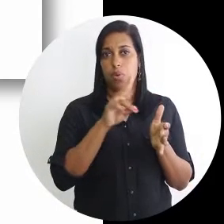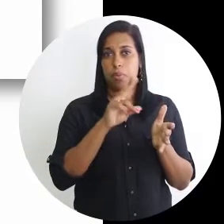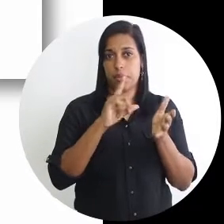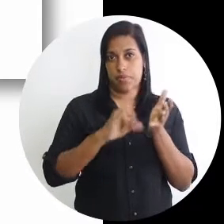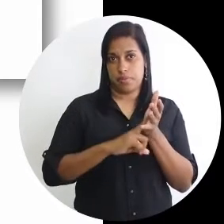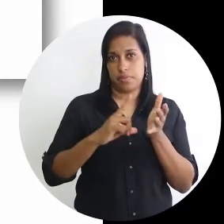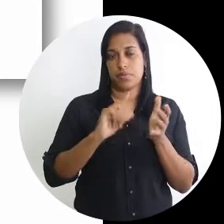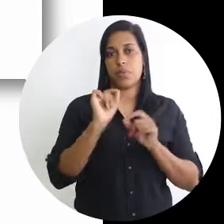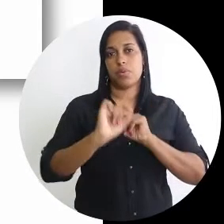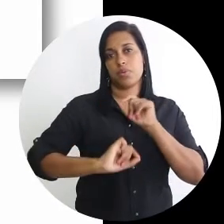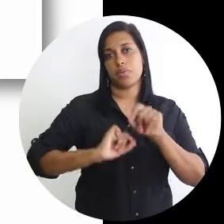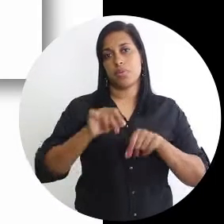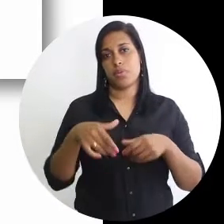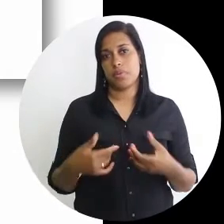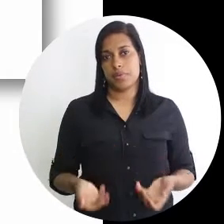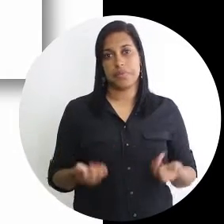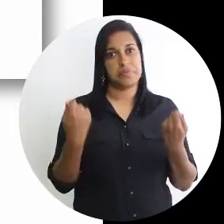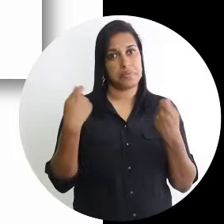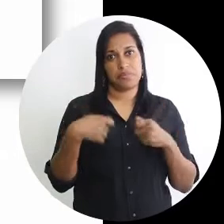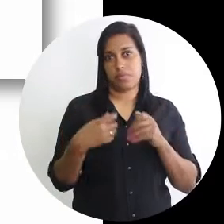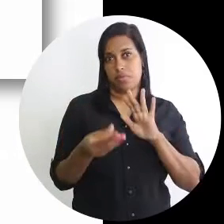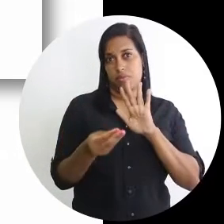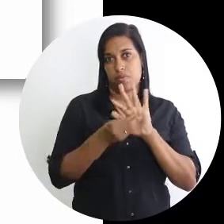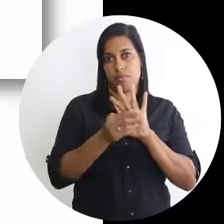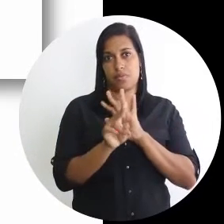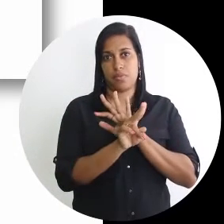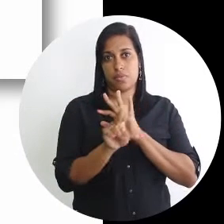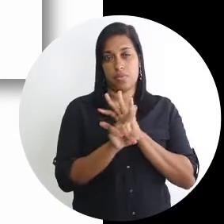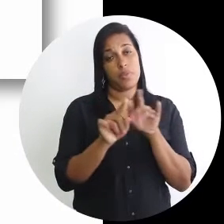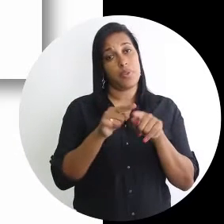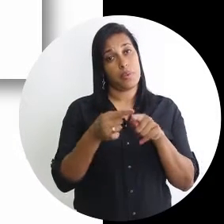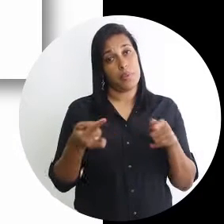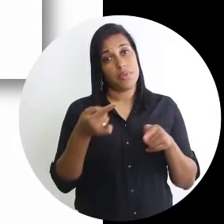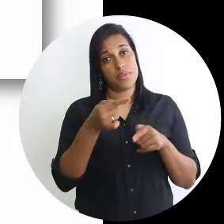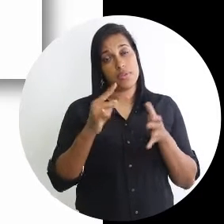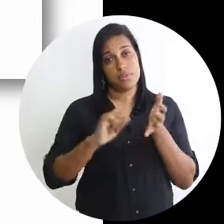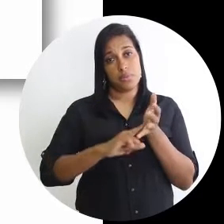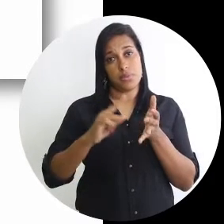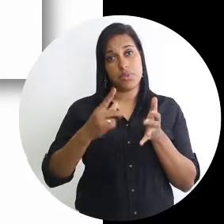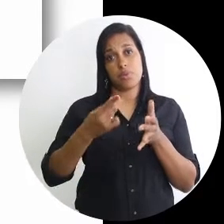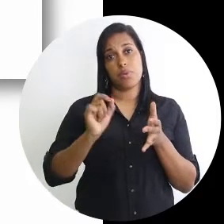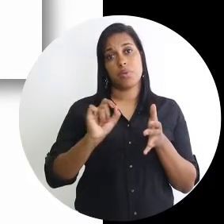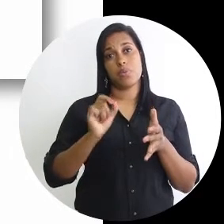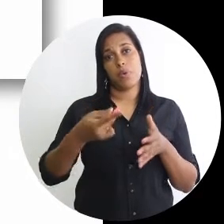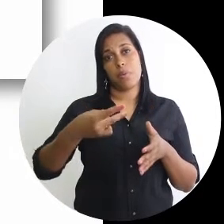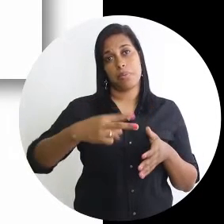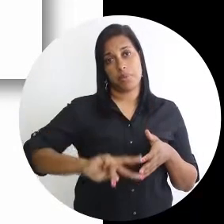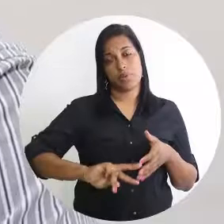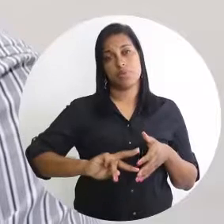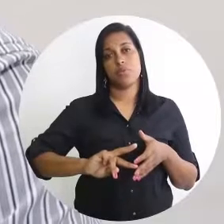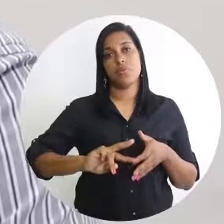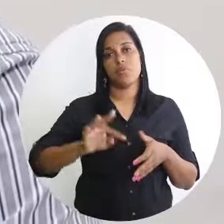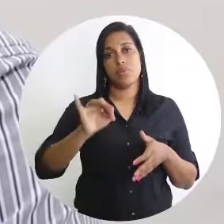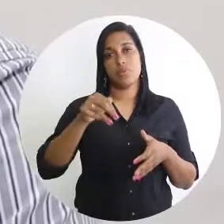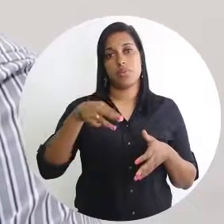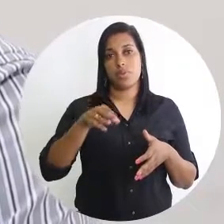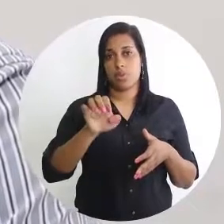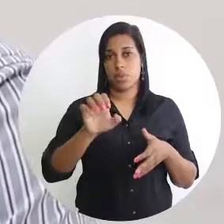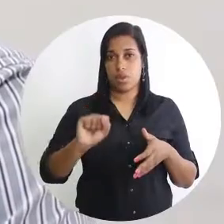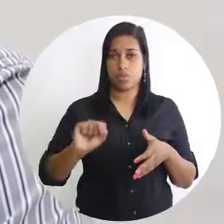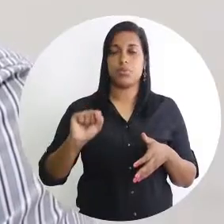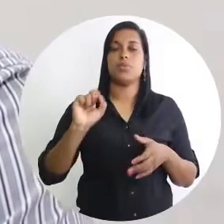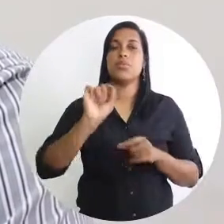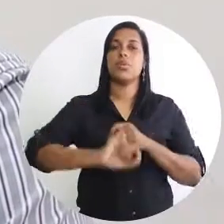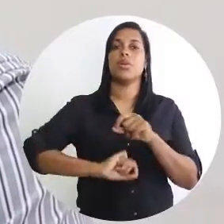botão ele não precisa colocar um nome, certo? Mas esse botão está abaixo do componente times. Quem é o